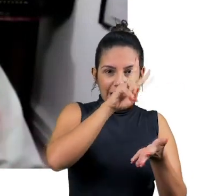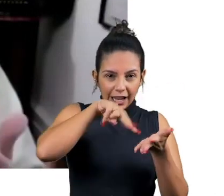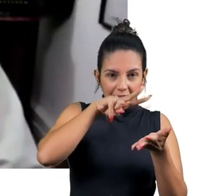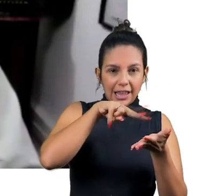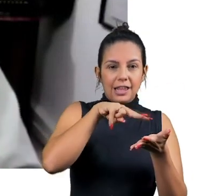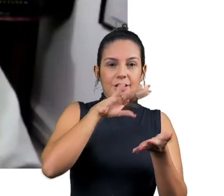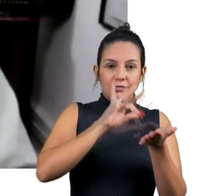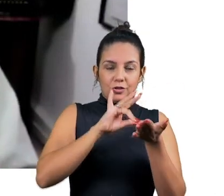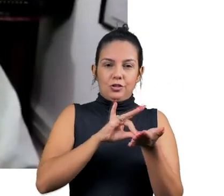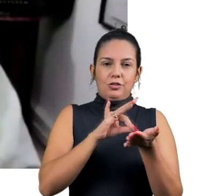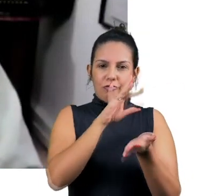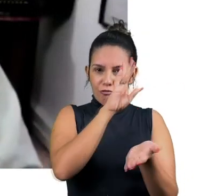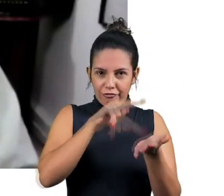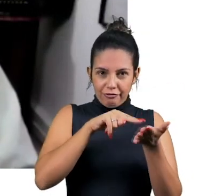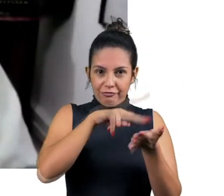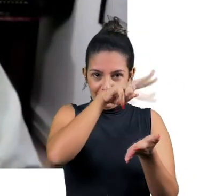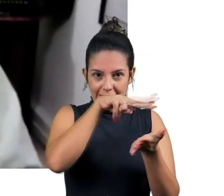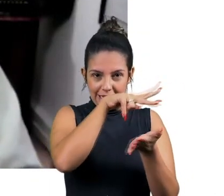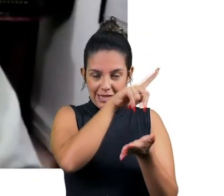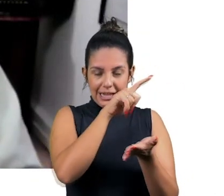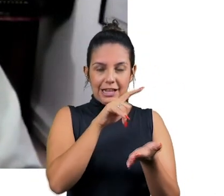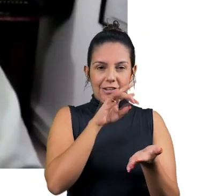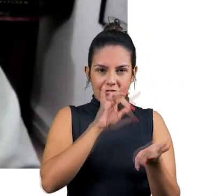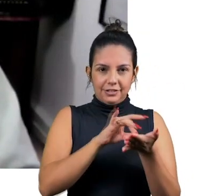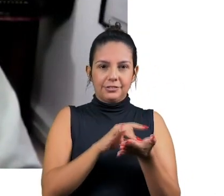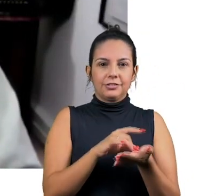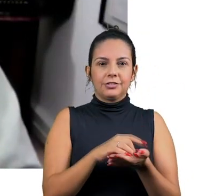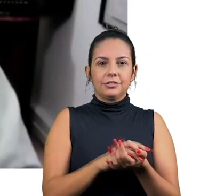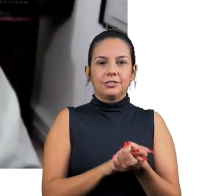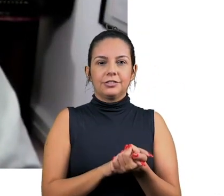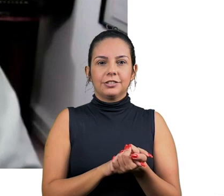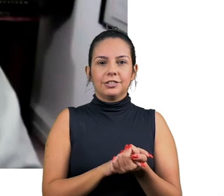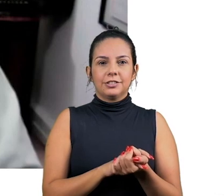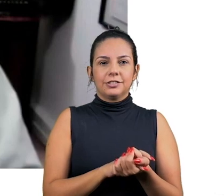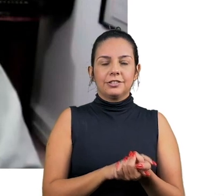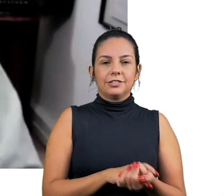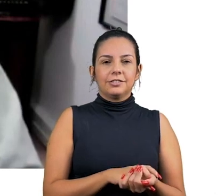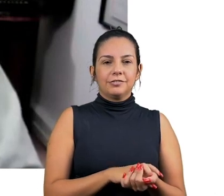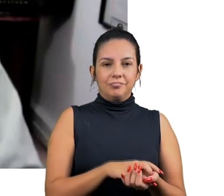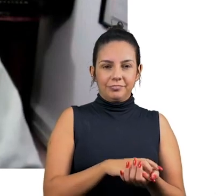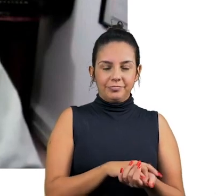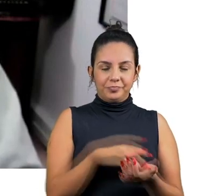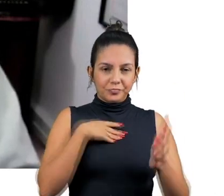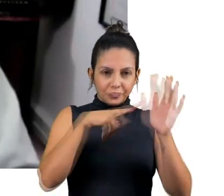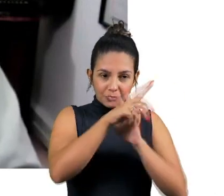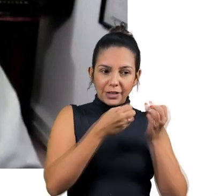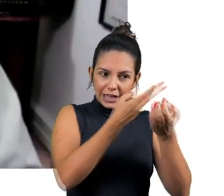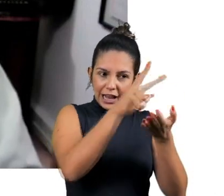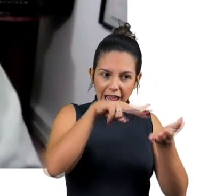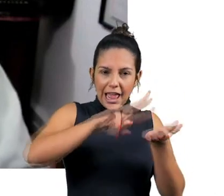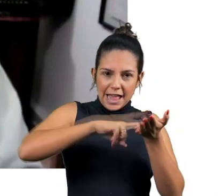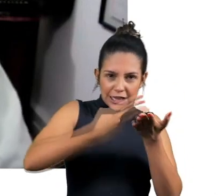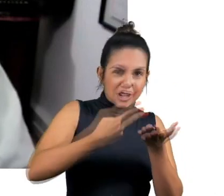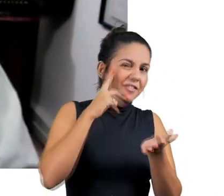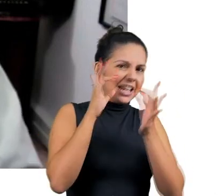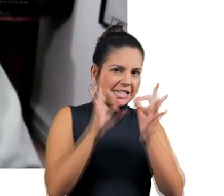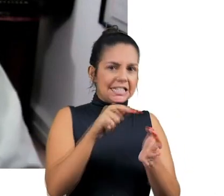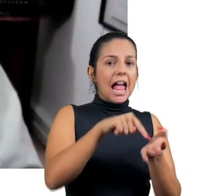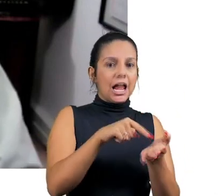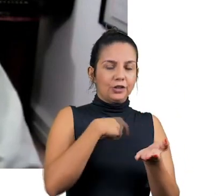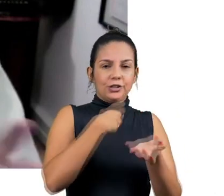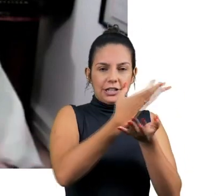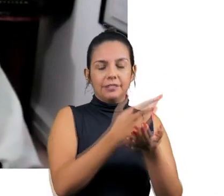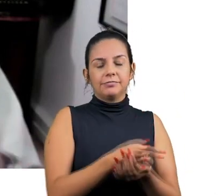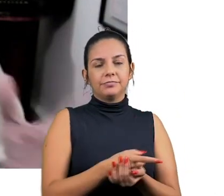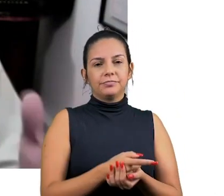fato correspondia, se não era uma grande heresia dele, né? do transliterador E